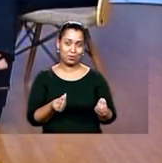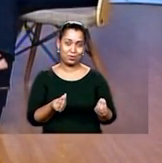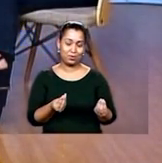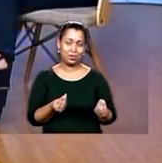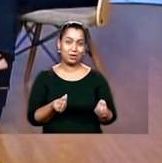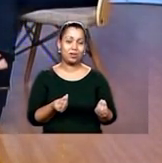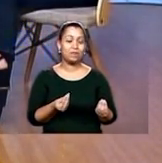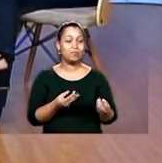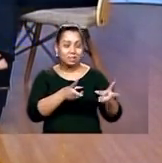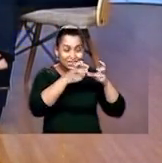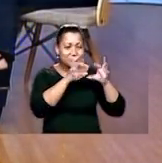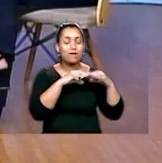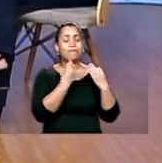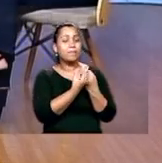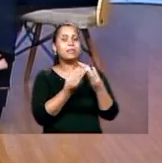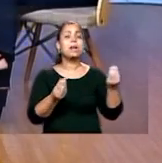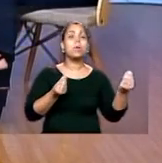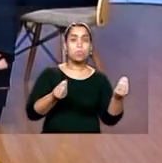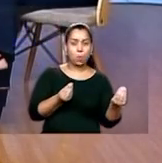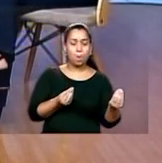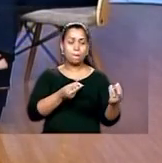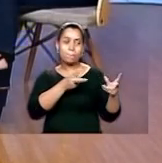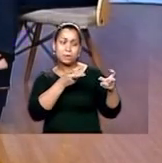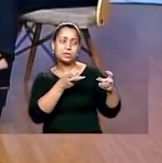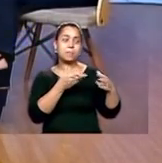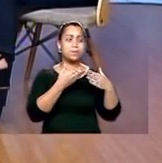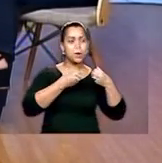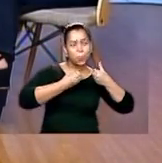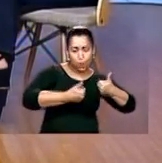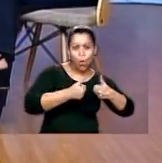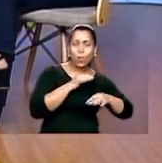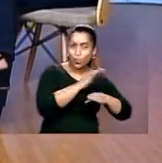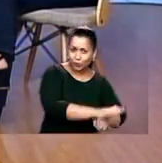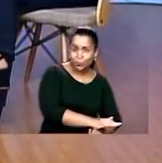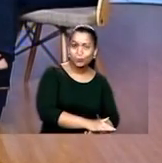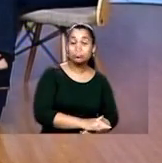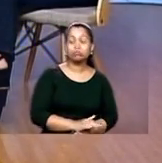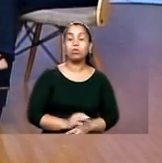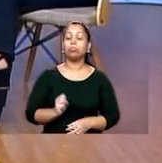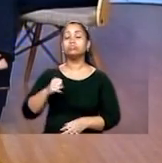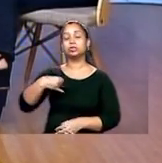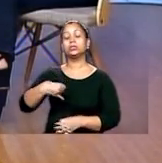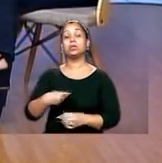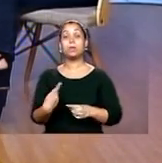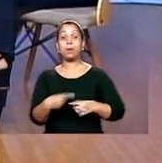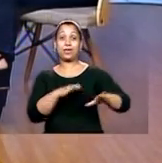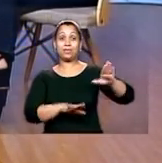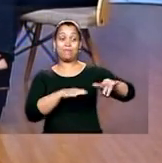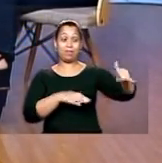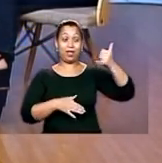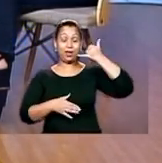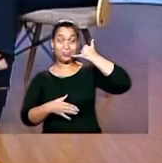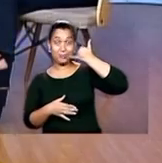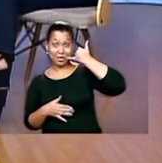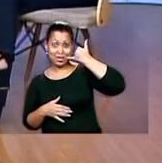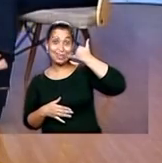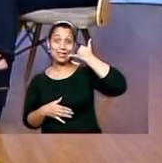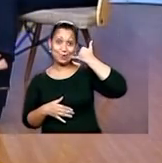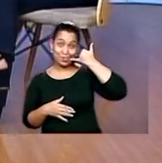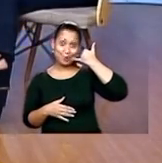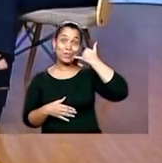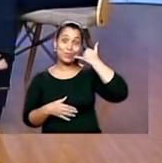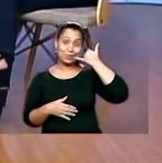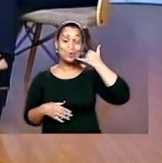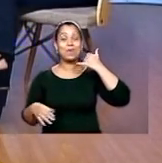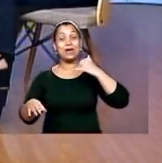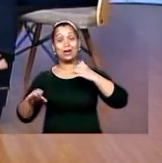vocês veem essas famílias? Vocês conseguem perceber o quanto de bom vocês fazem por elas? Às vezes elas ligam, às vezes as instituições